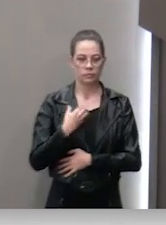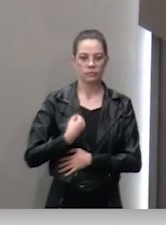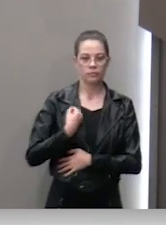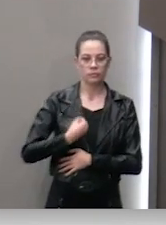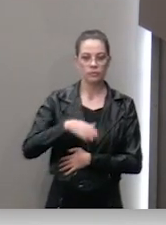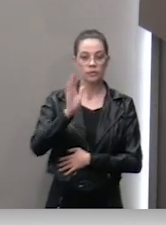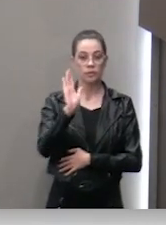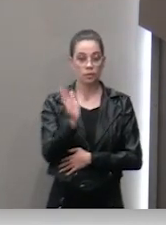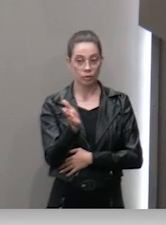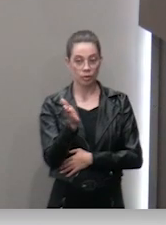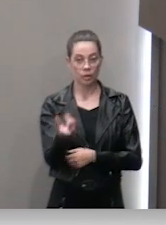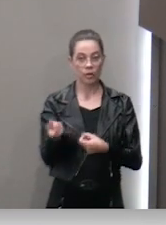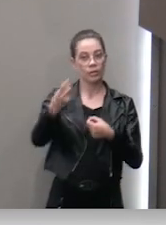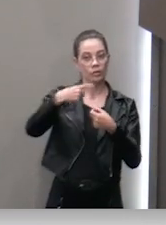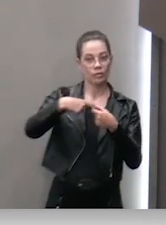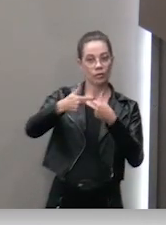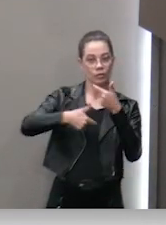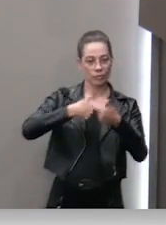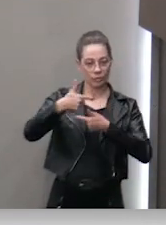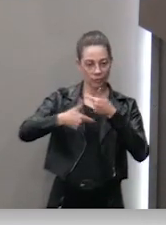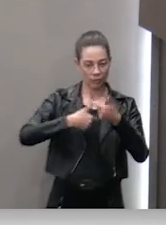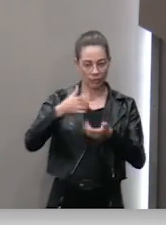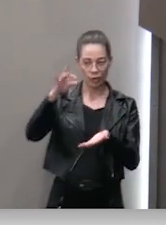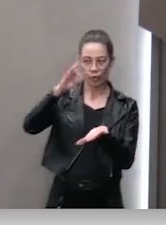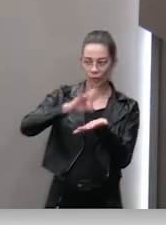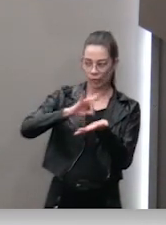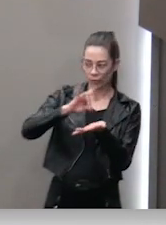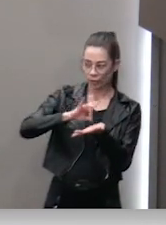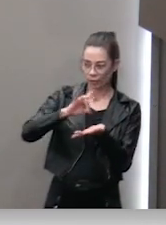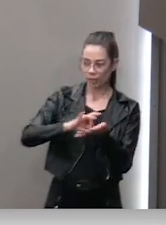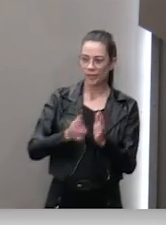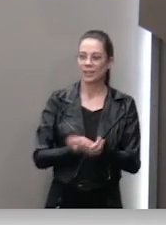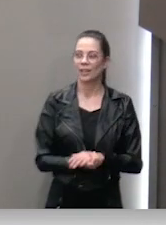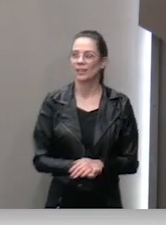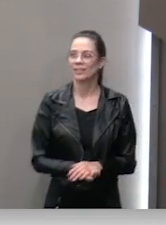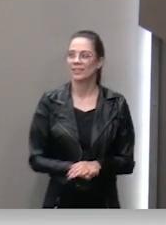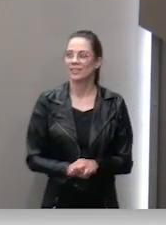de imediato, devolvo o trono ao seu legítimo imperador.